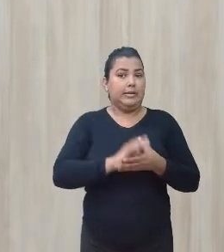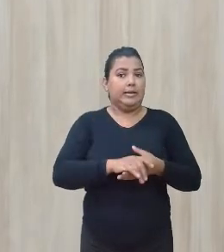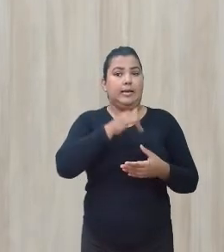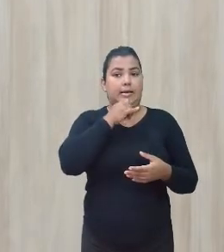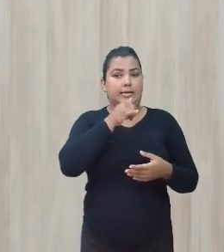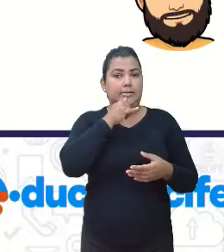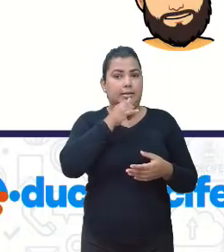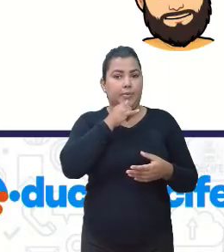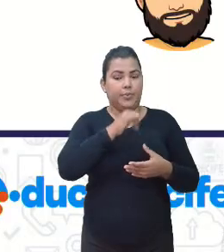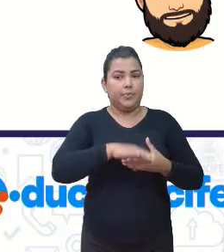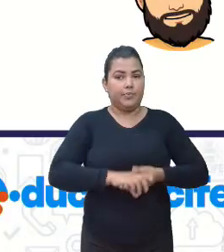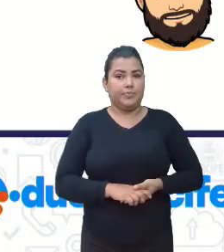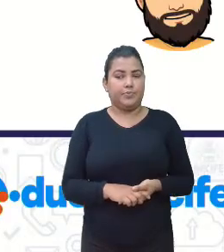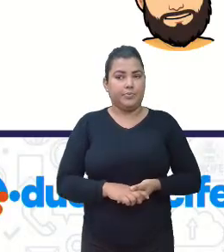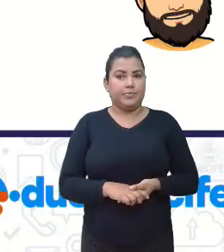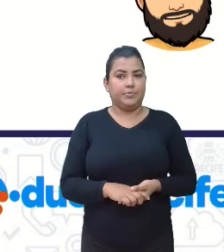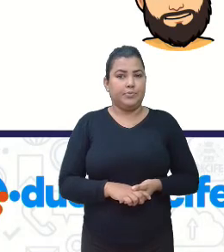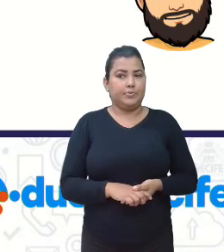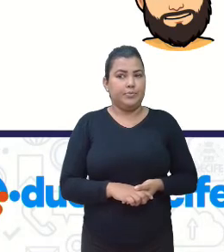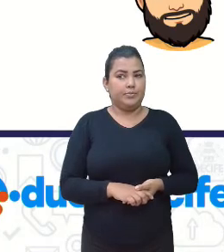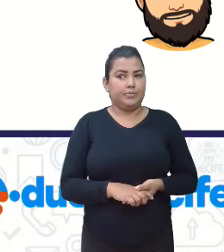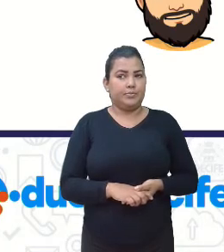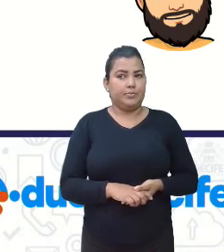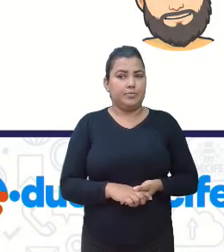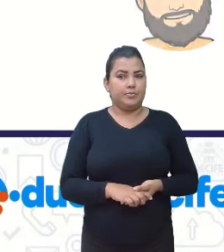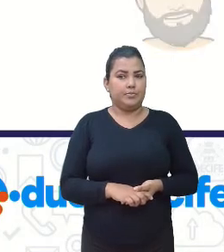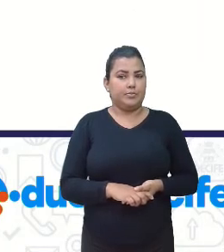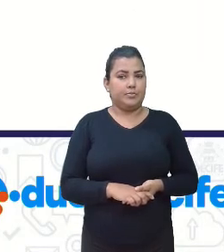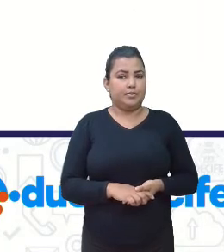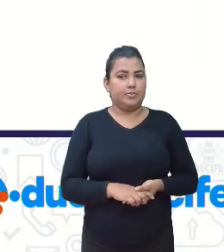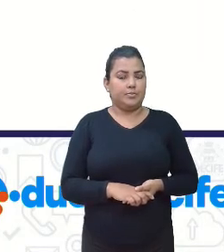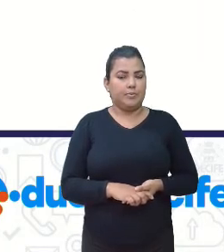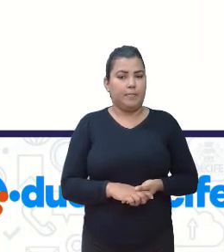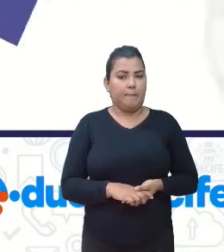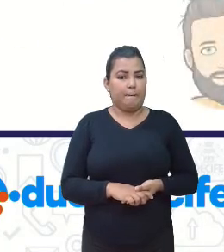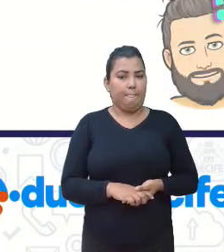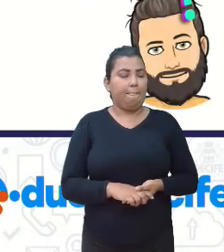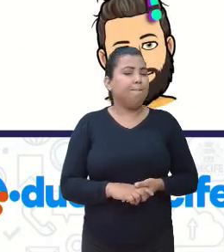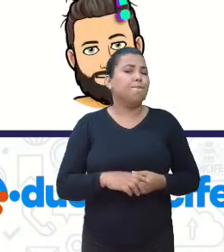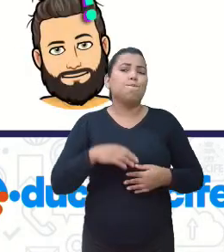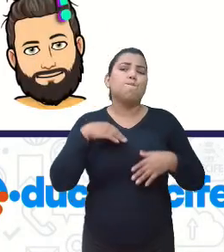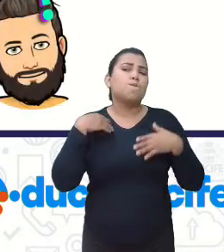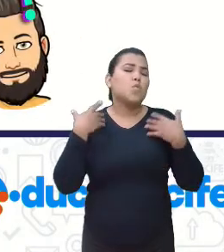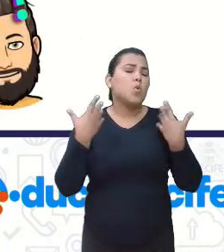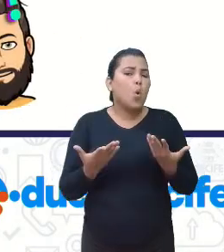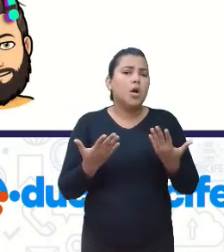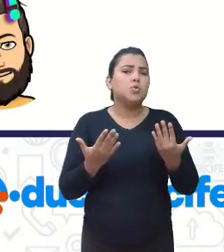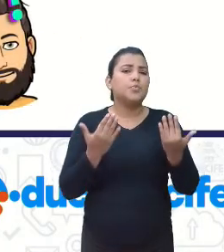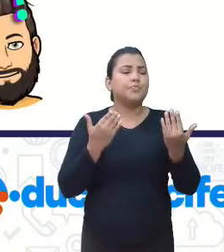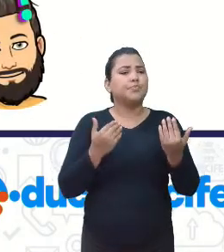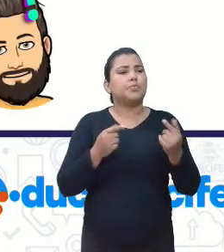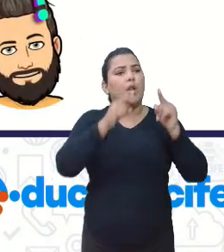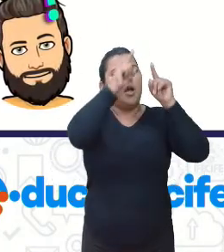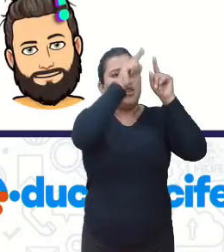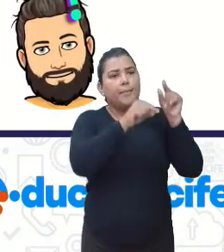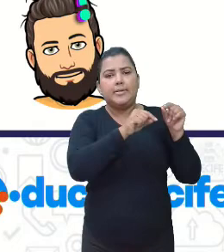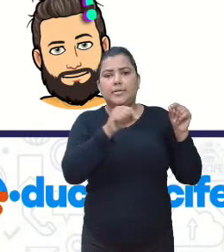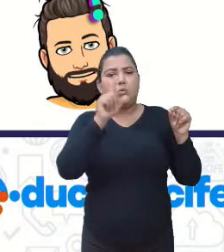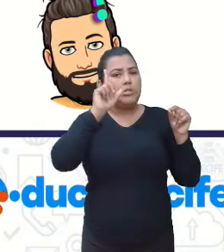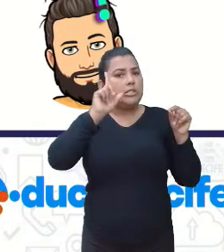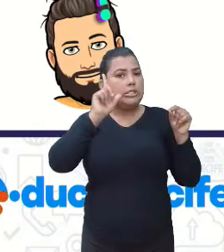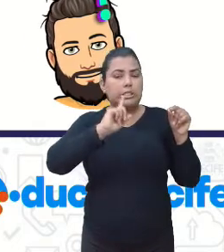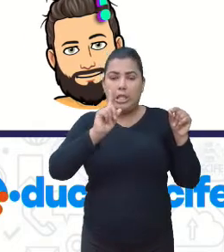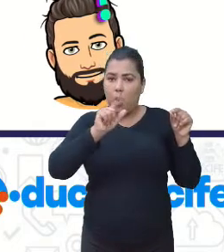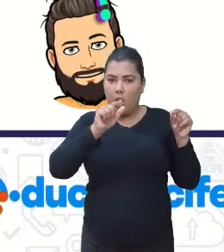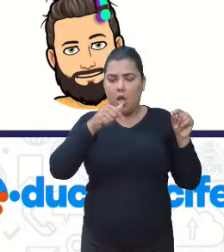para a segunda parte, que é o finalzinho da aula, tá bom? E quando é que as dimensões não são proporcionais? Então, observe esses dois cadernos.